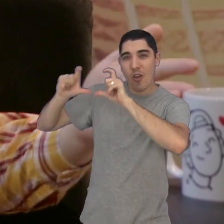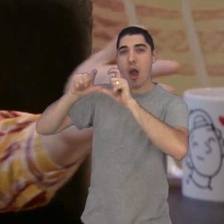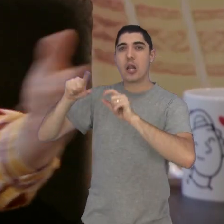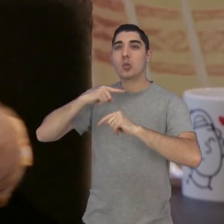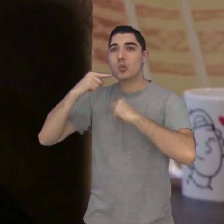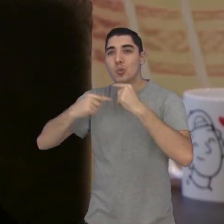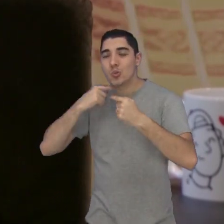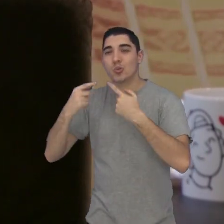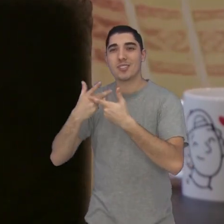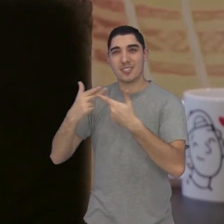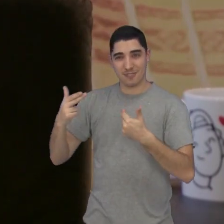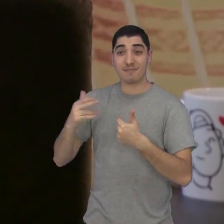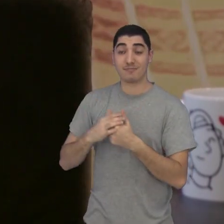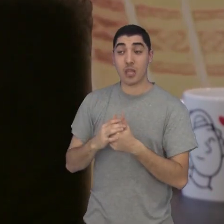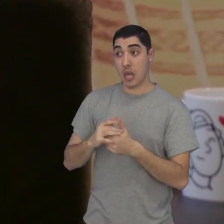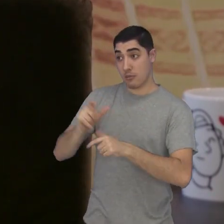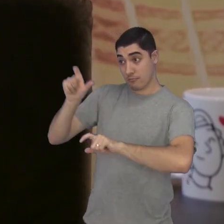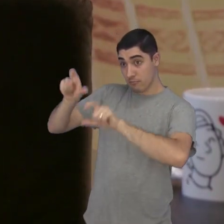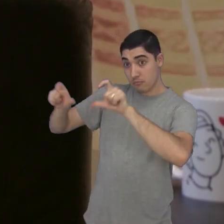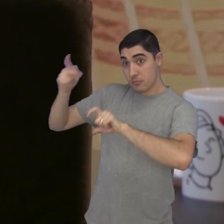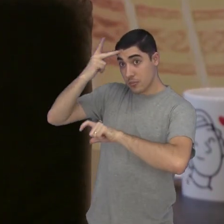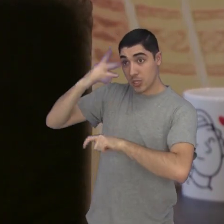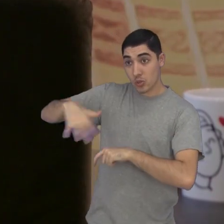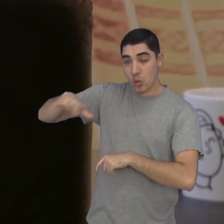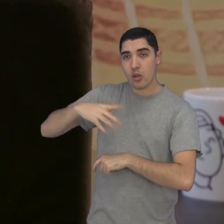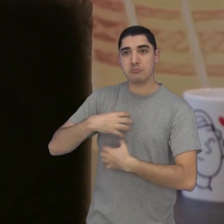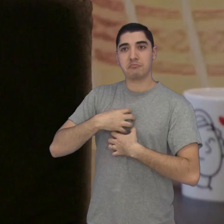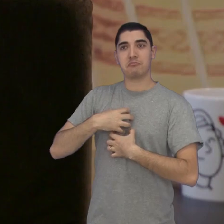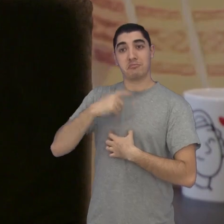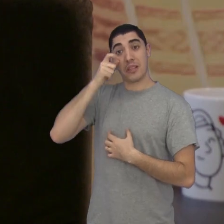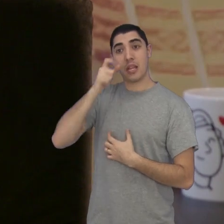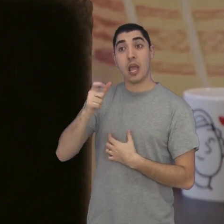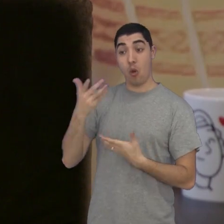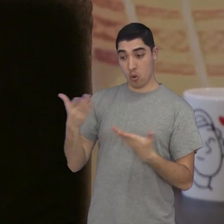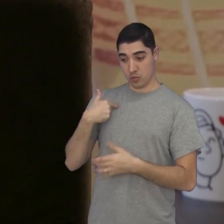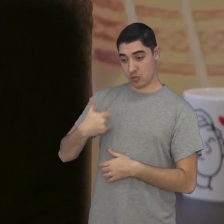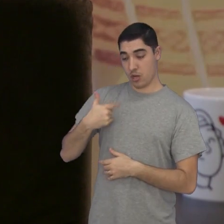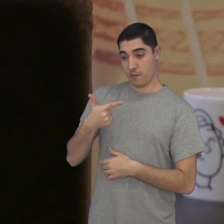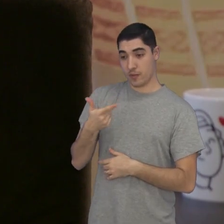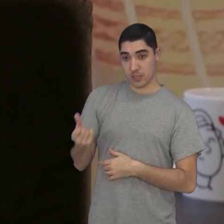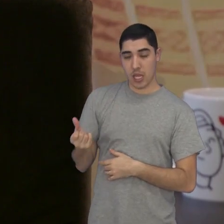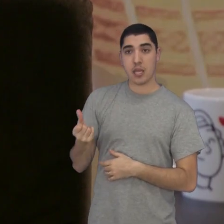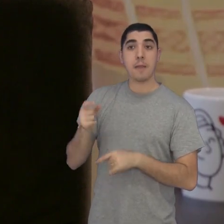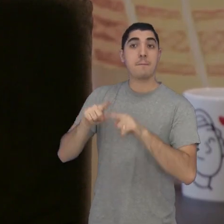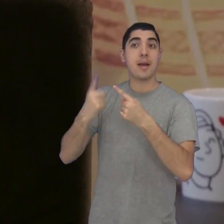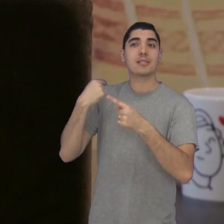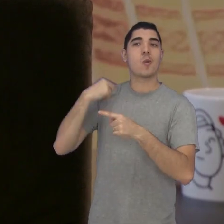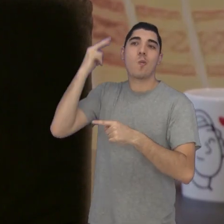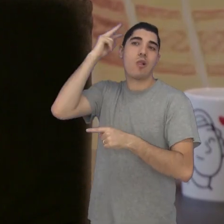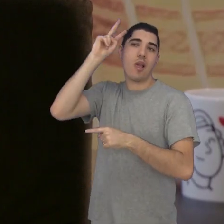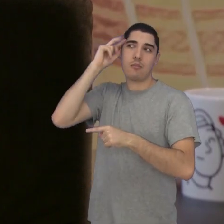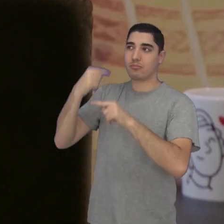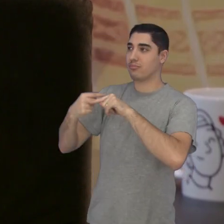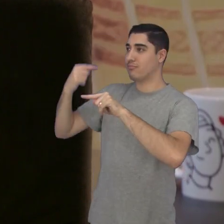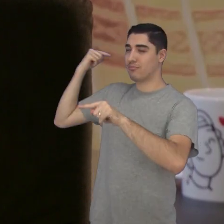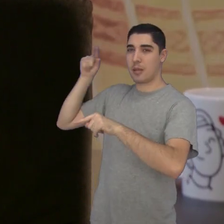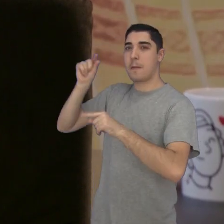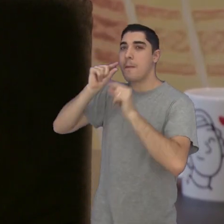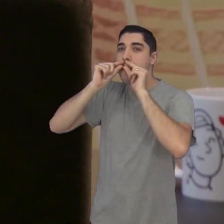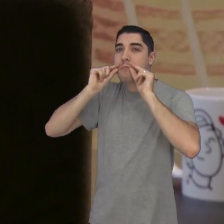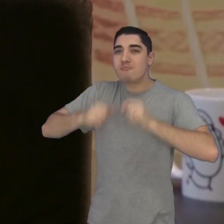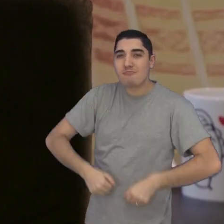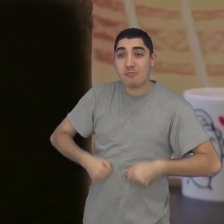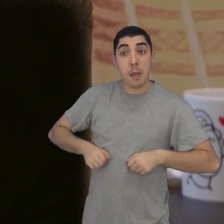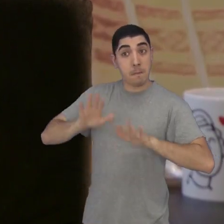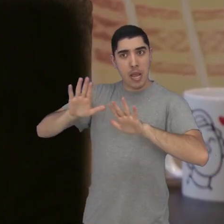dúvidas sobre o Mazzaropi, e muitos acham interessante. Hoje eu tenho 26 anos, eu não vivi a época do Mazzaropi nem nada disso,